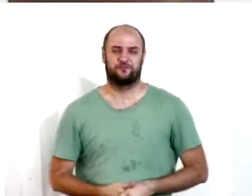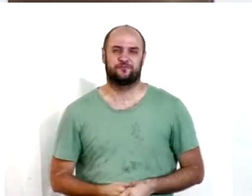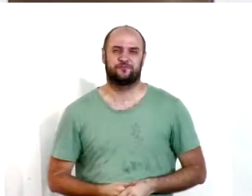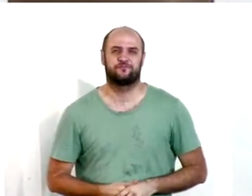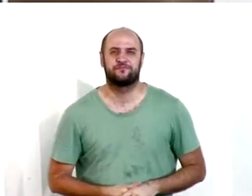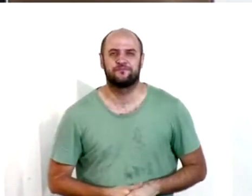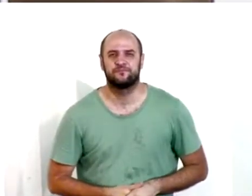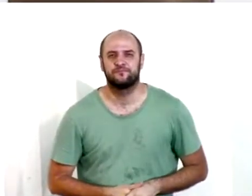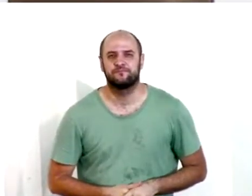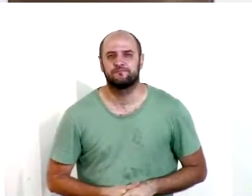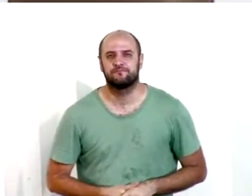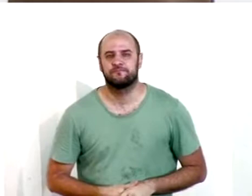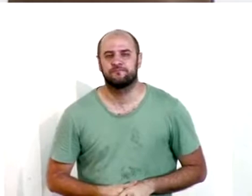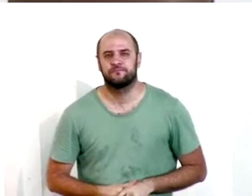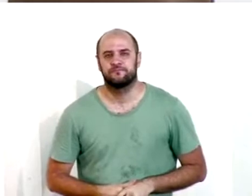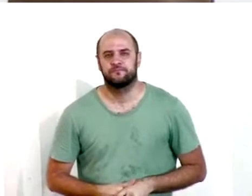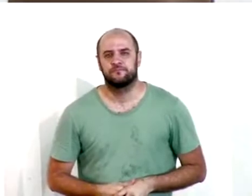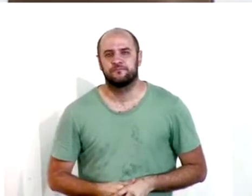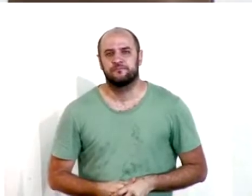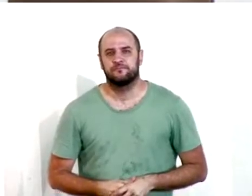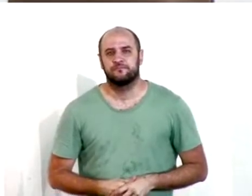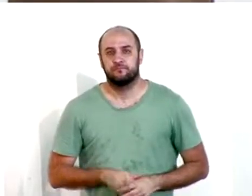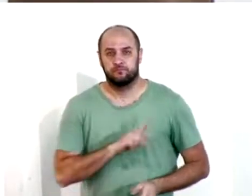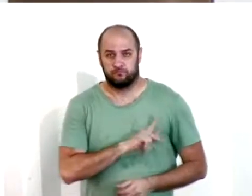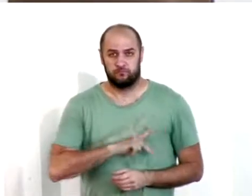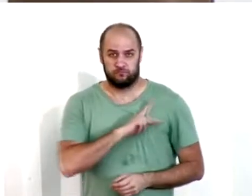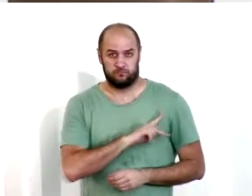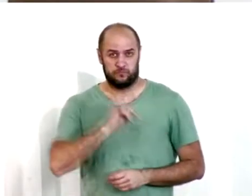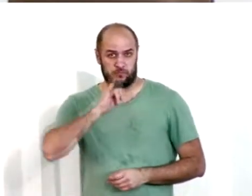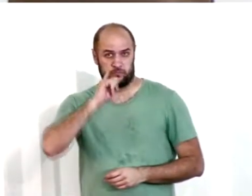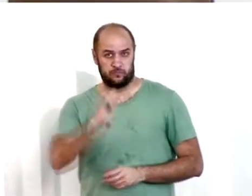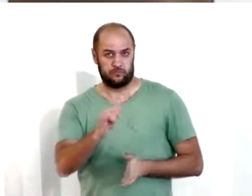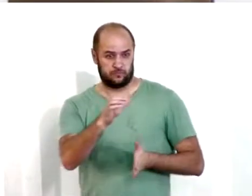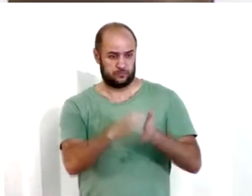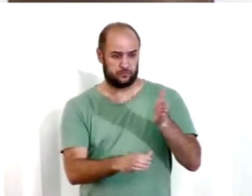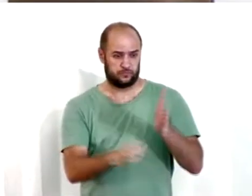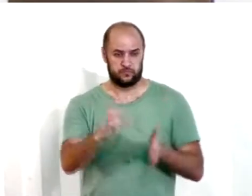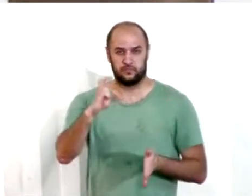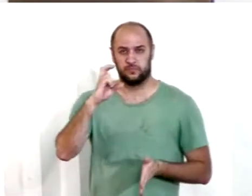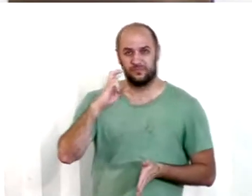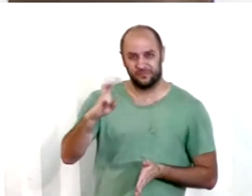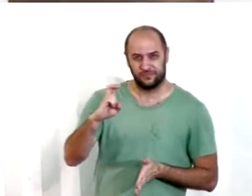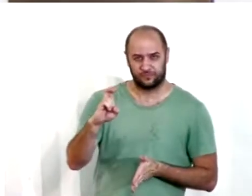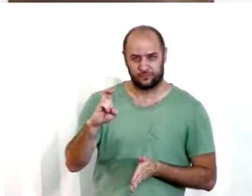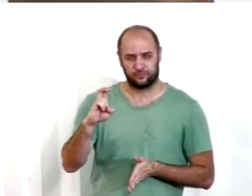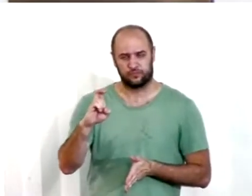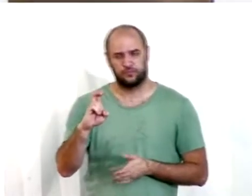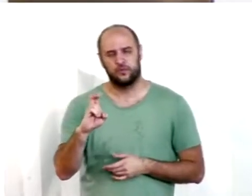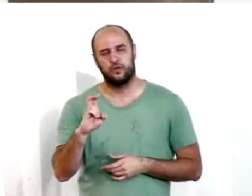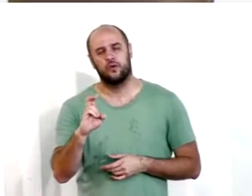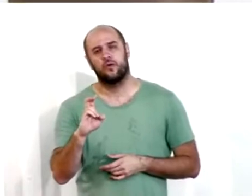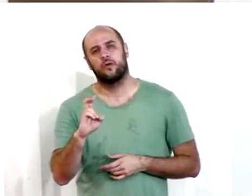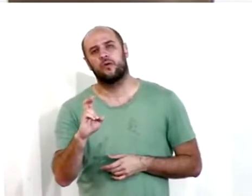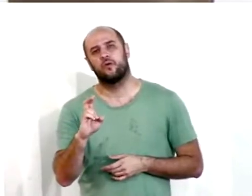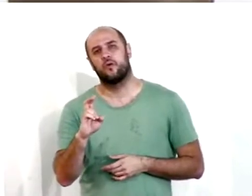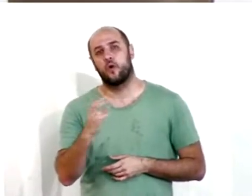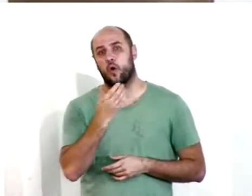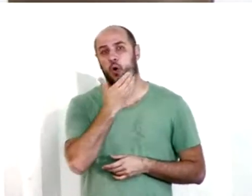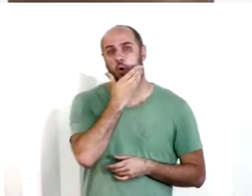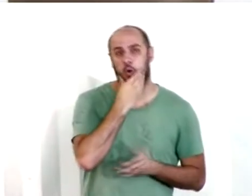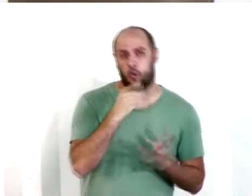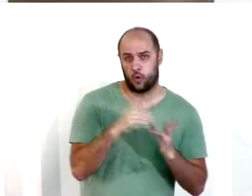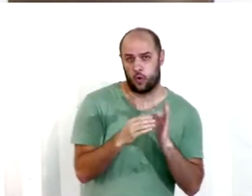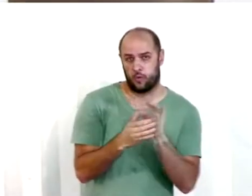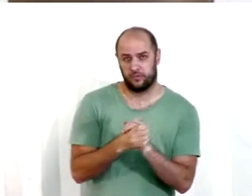Quando Paulo vai falar, lá no capítulo 5, que o marido deve